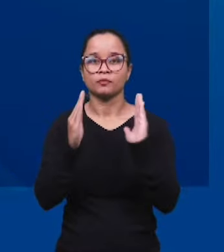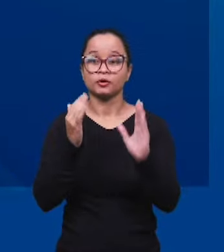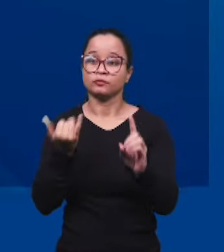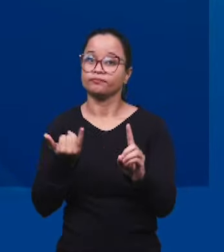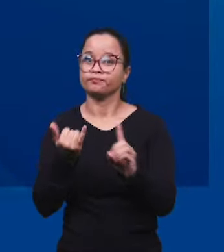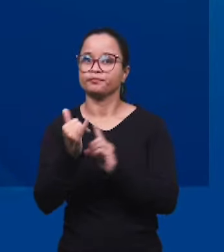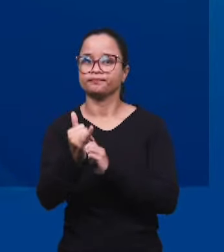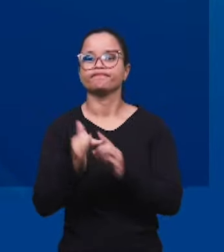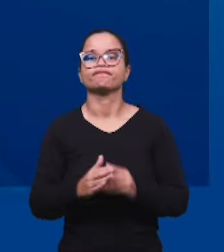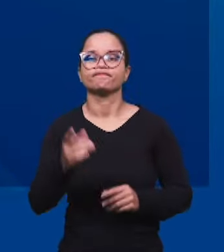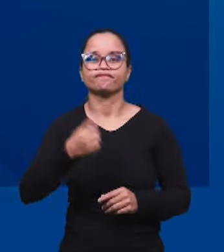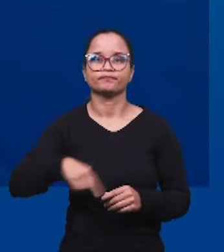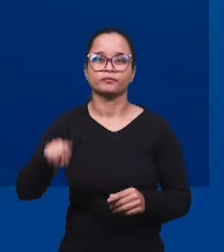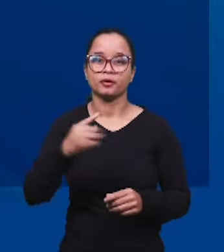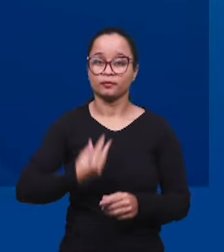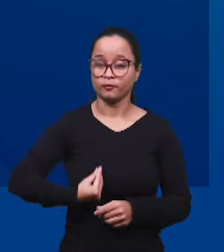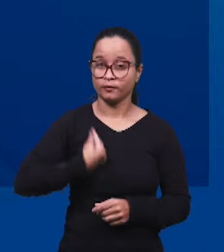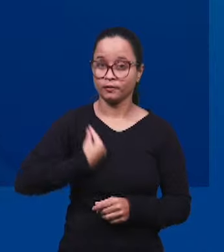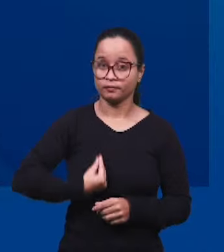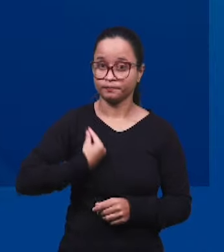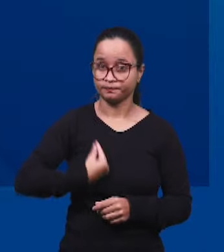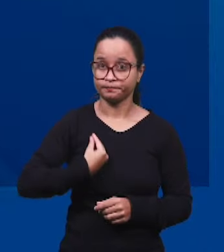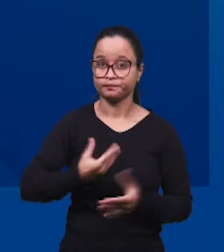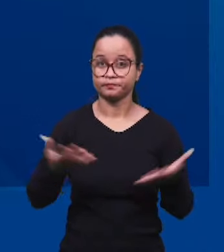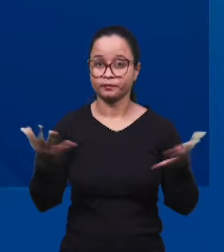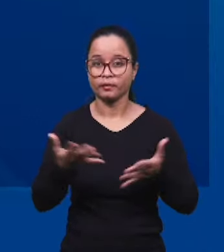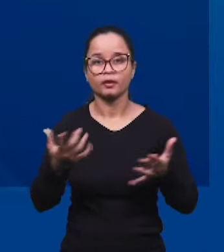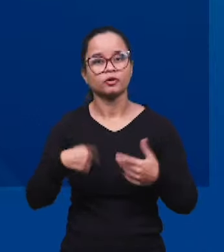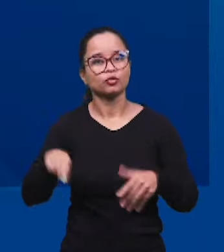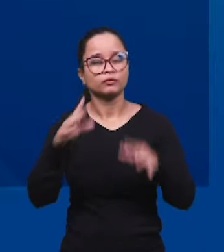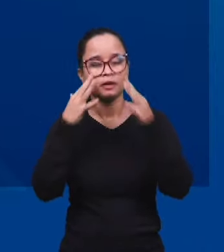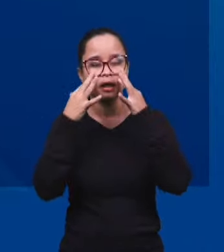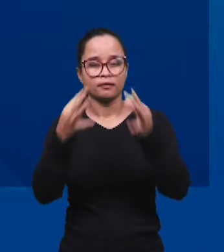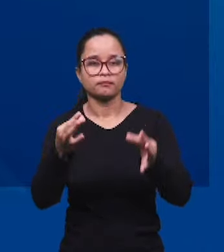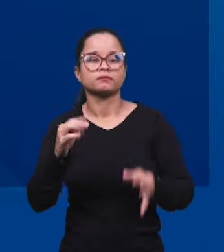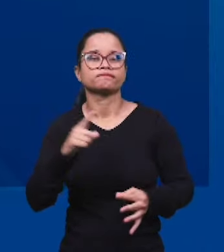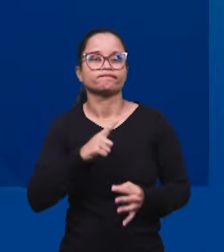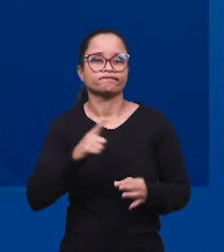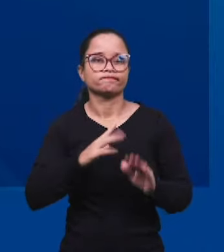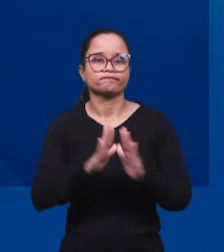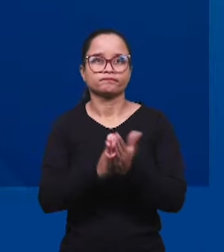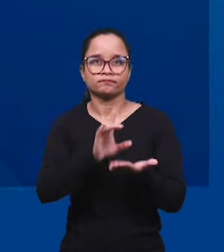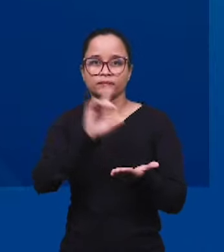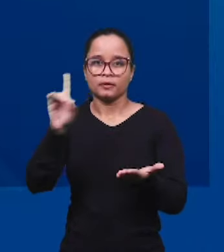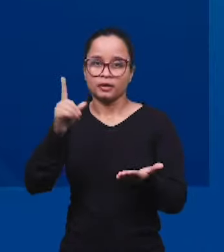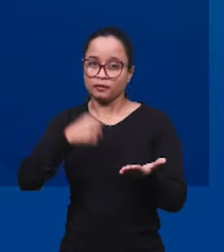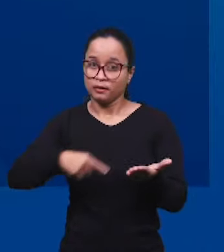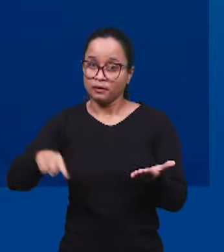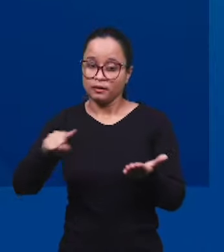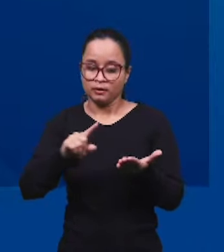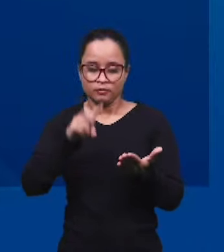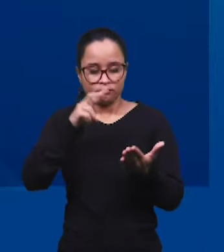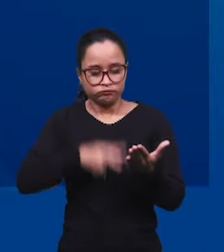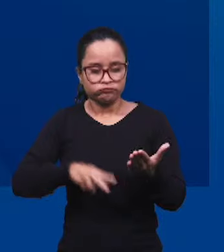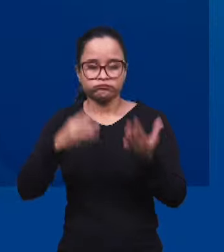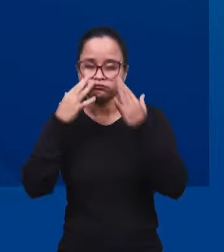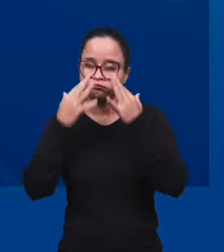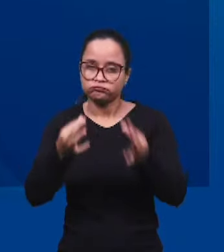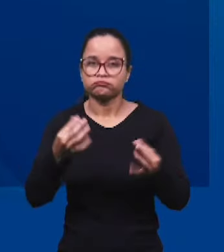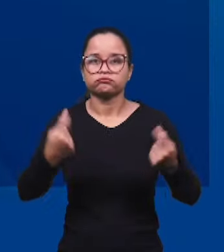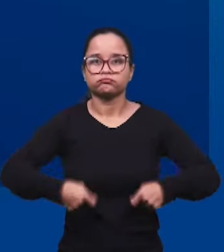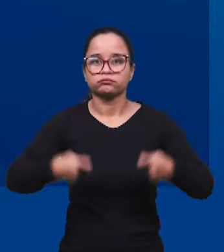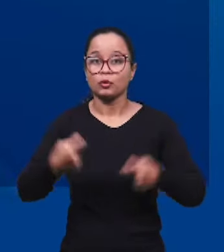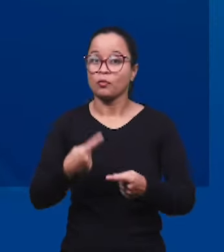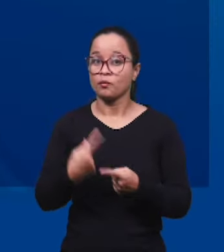profético que nós estamos vivendo. E por isso nós temos que estar atentos. A palavra para nós é estarmos vigilantes, porque